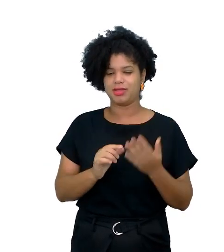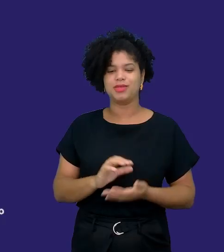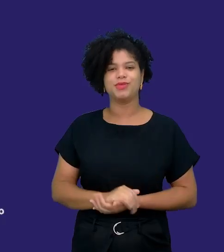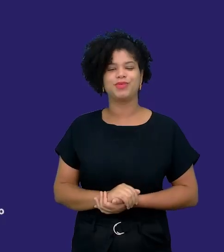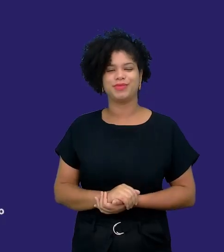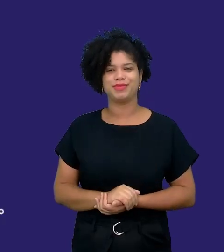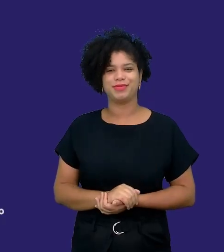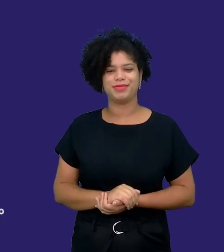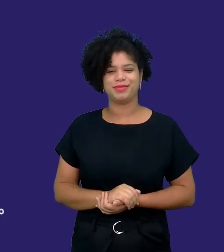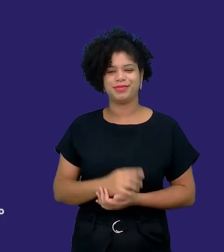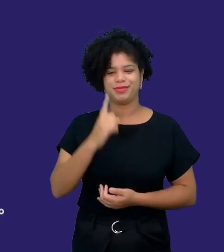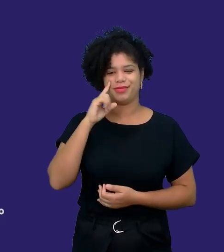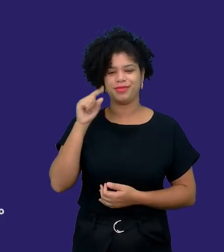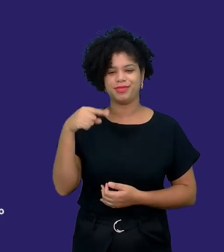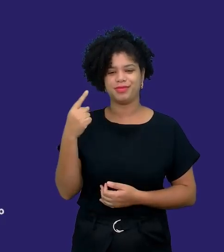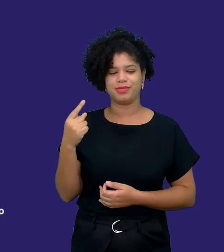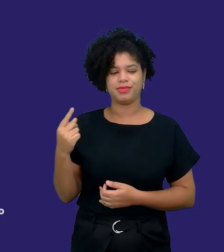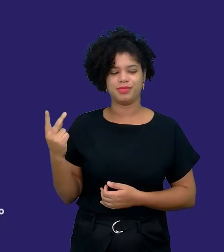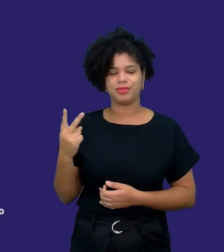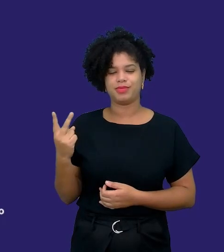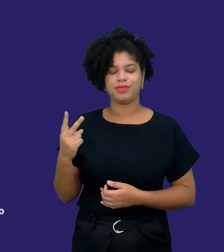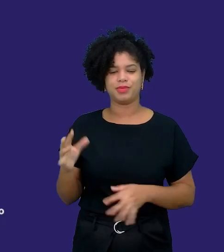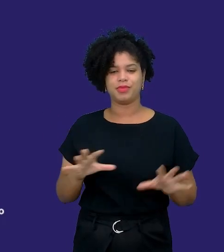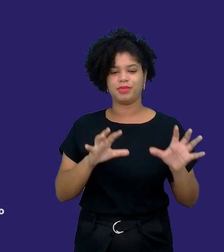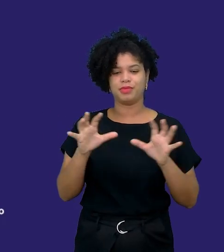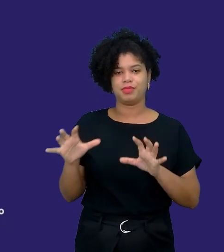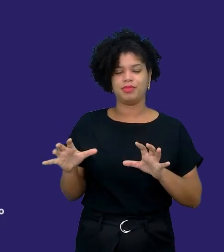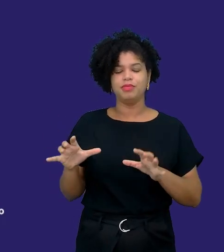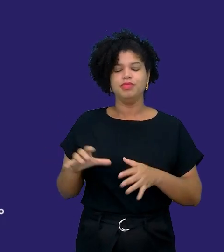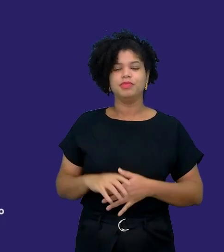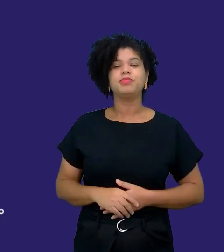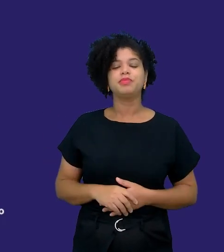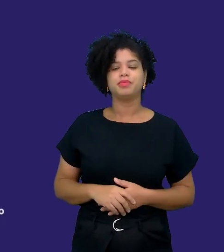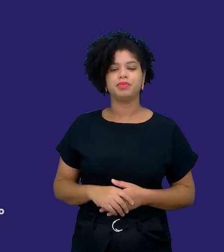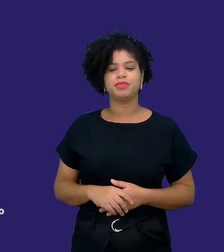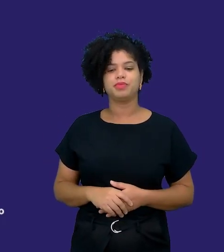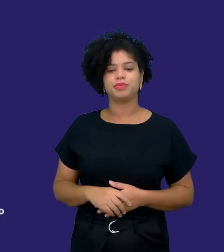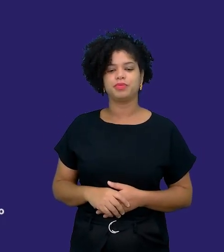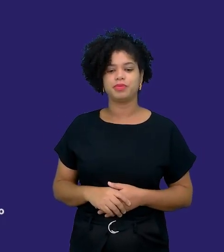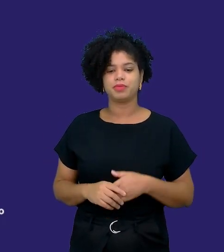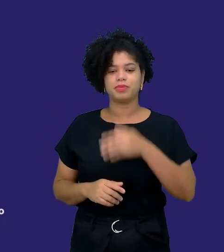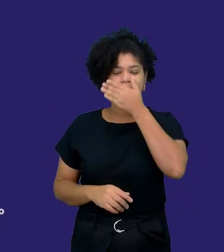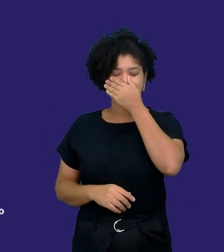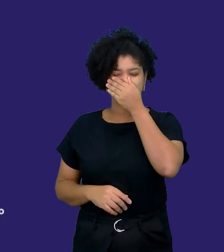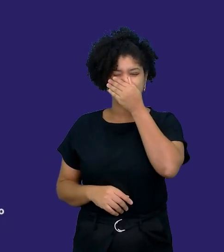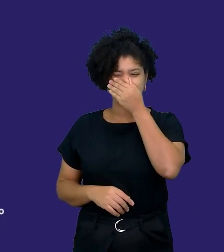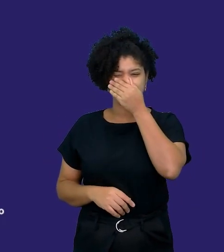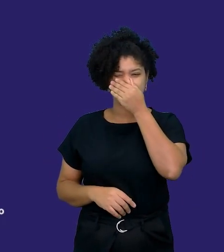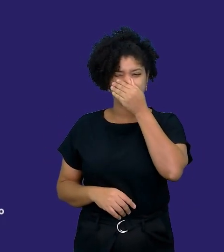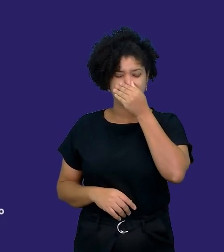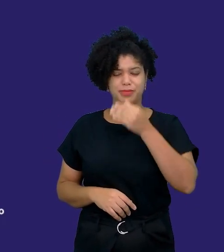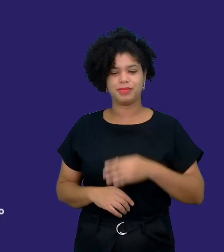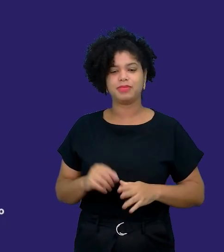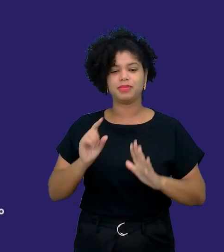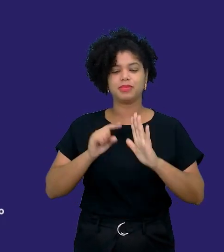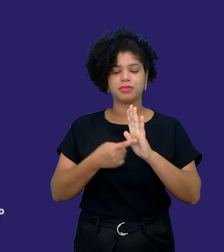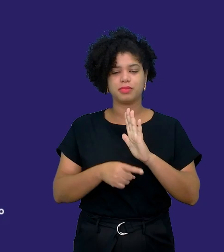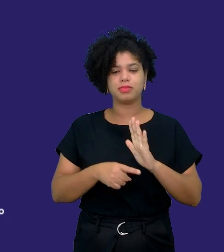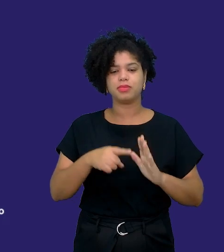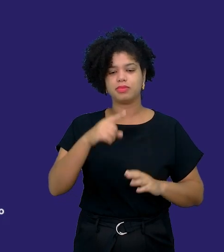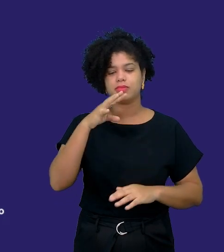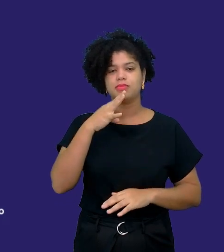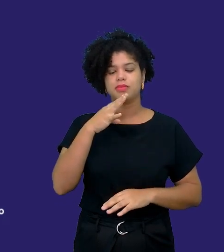lá. Então, agora nós vamos para o nosso segundo momento, aprofundar aí os nossos conhecimentos,